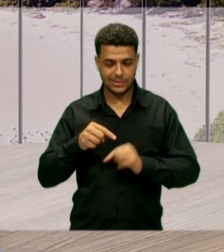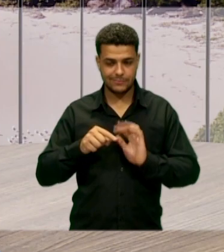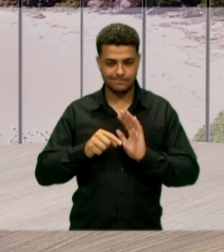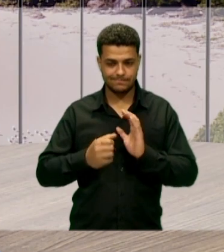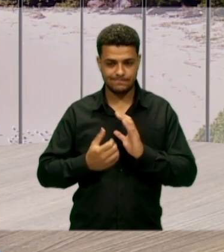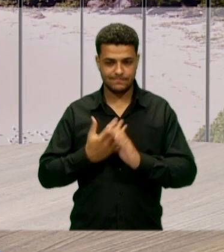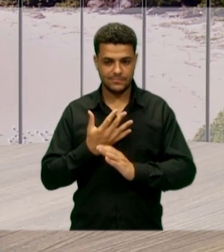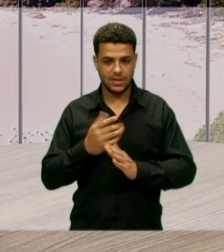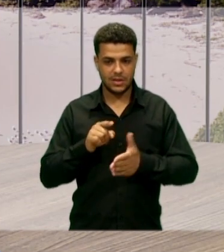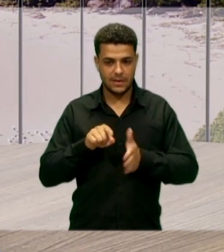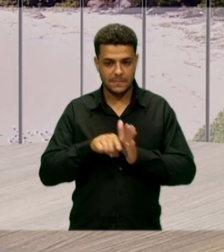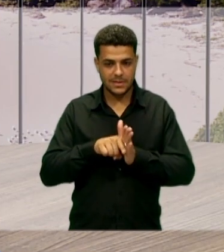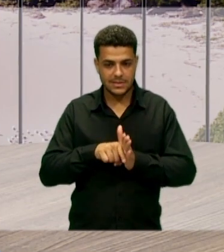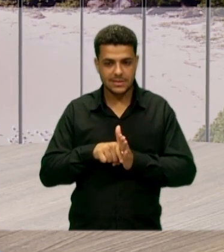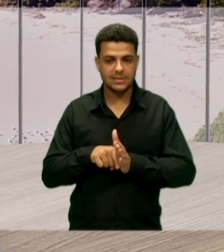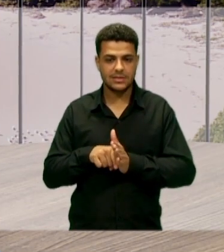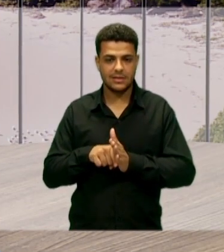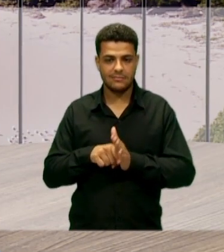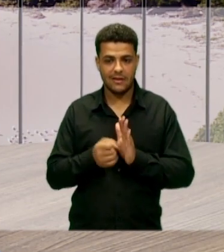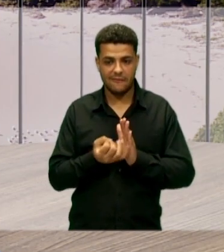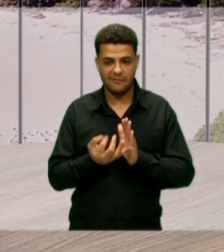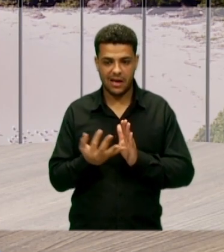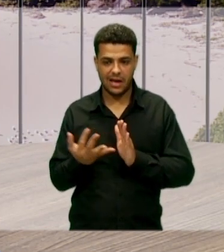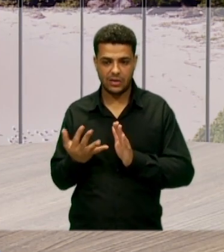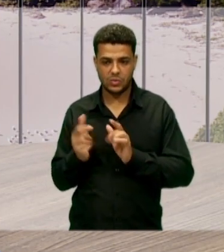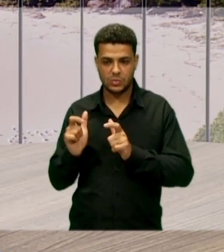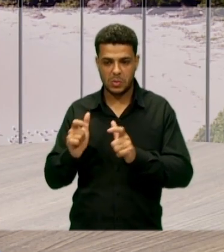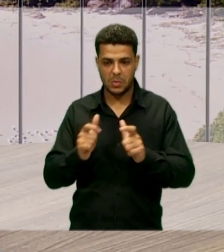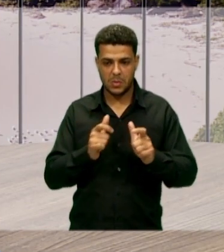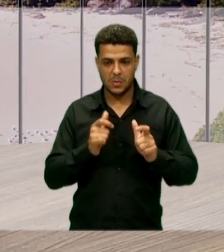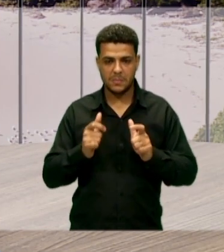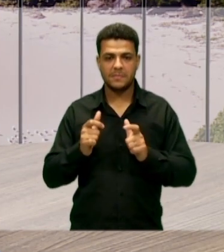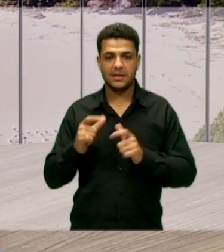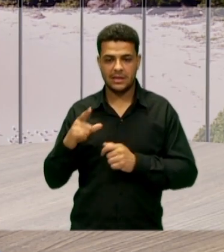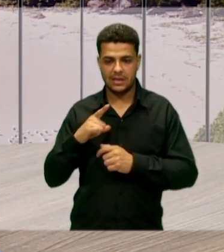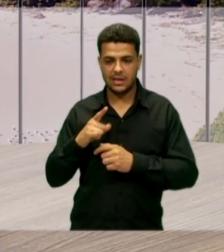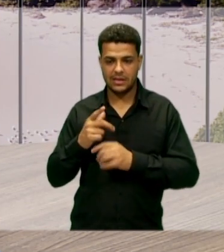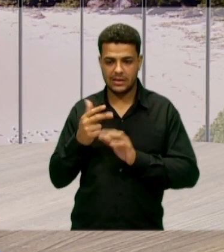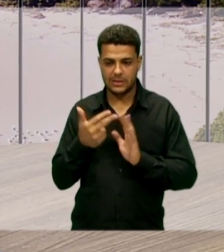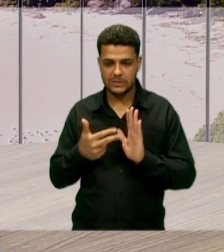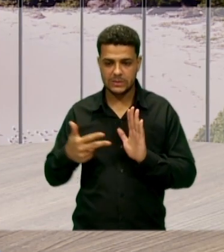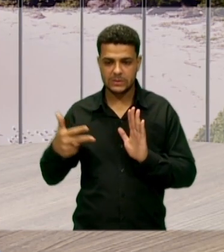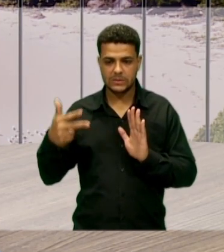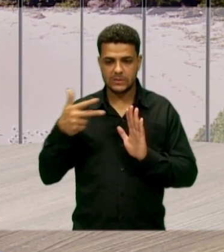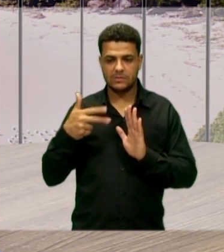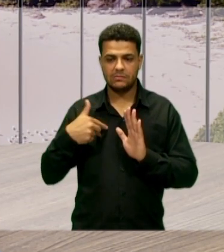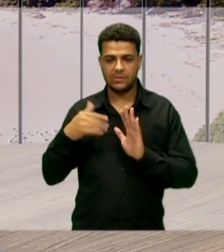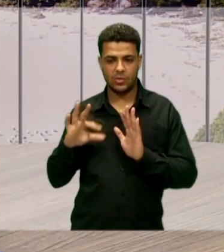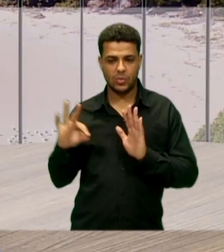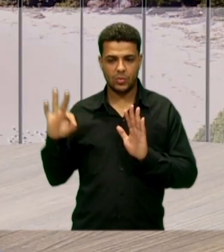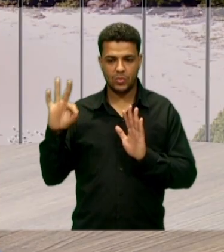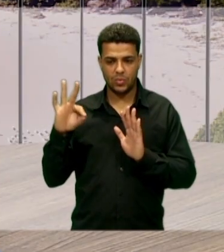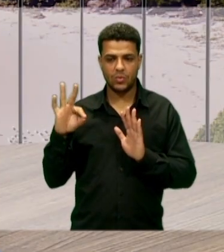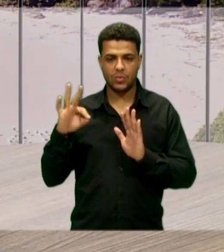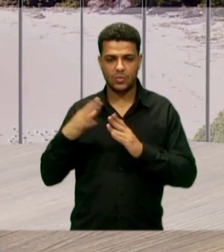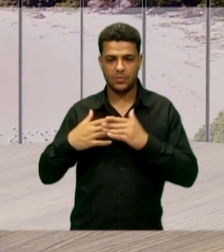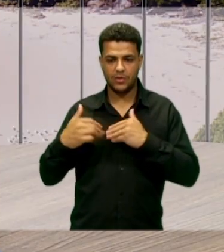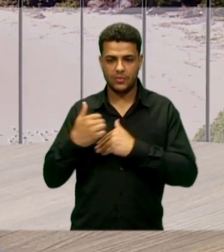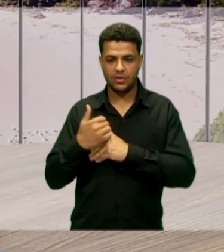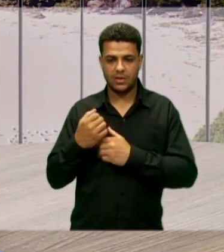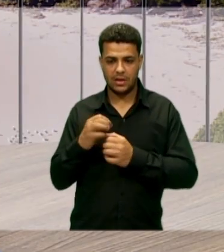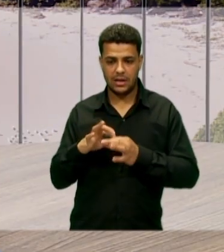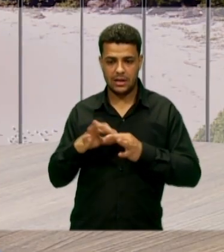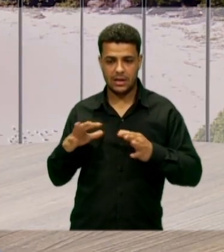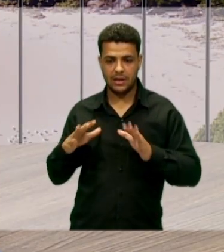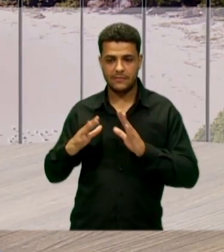porte, é uma pesquisa que ela envolve múltiplos centros, ela tem que ser desenhada por uma equipe extremamente apta a fazer isso,